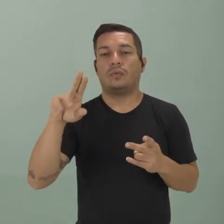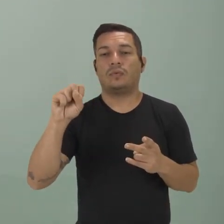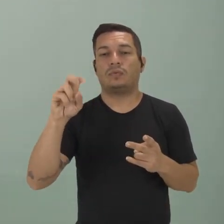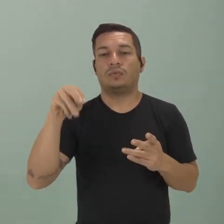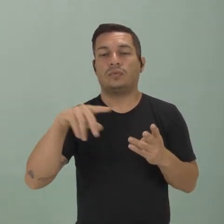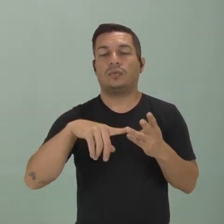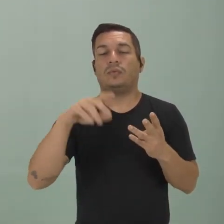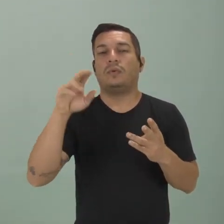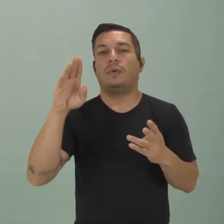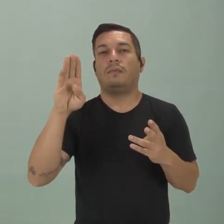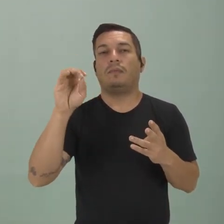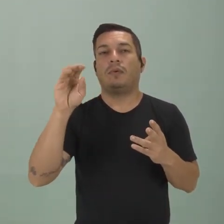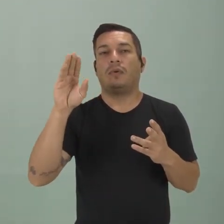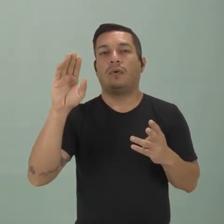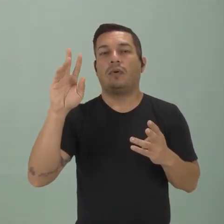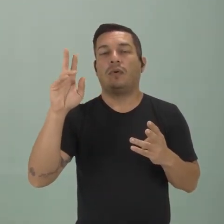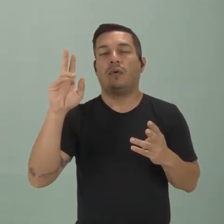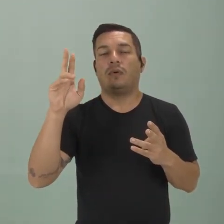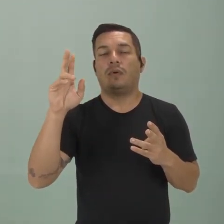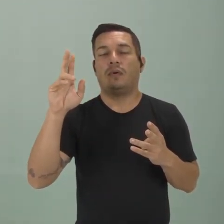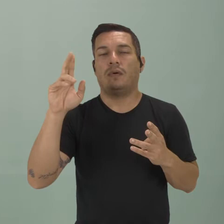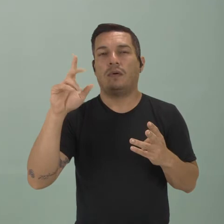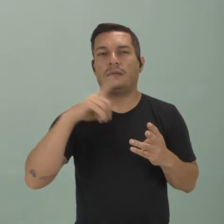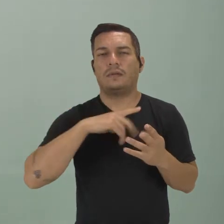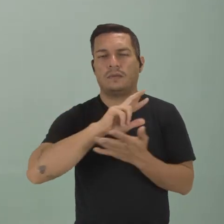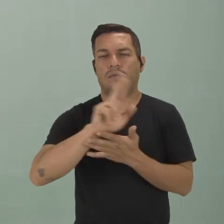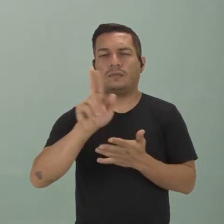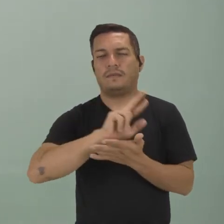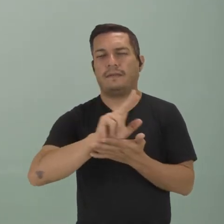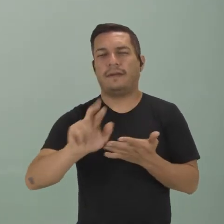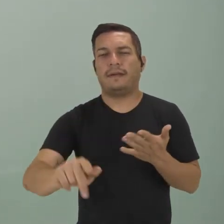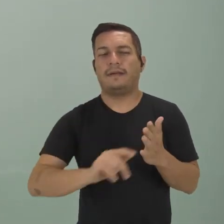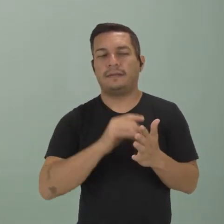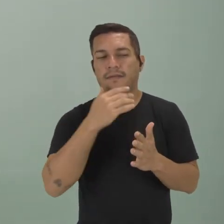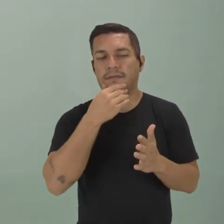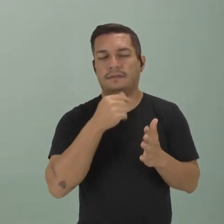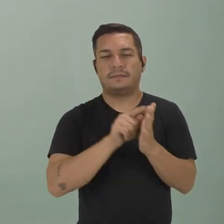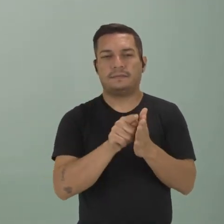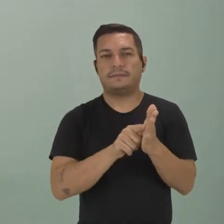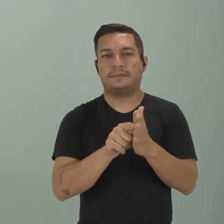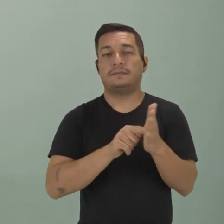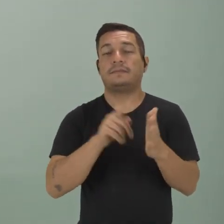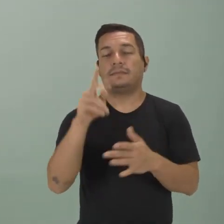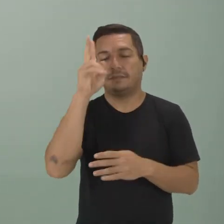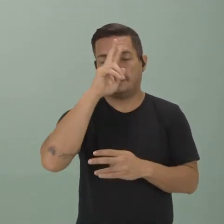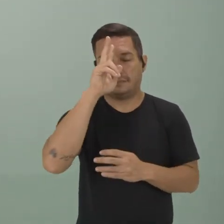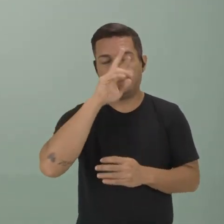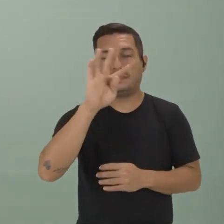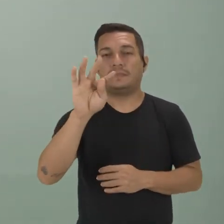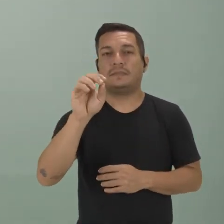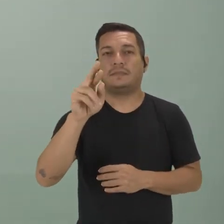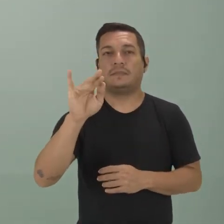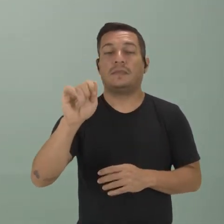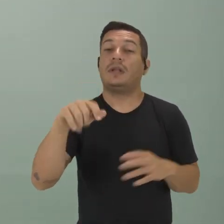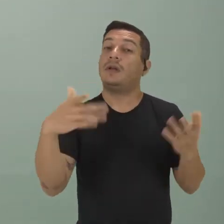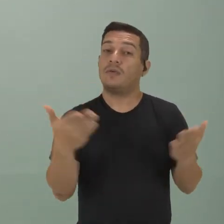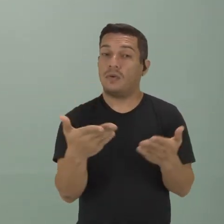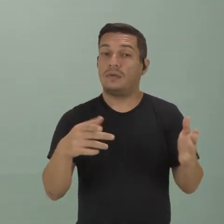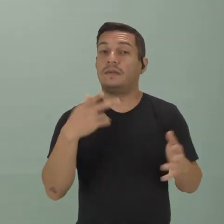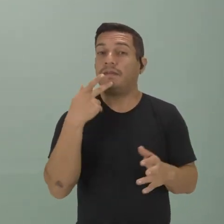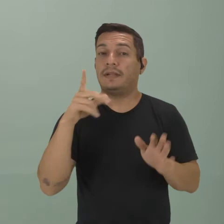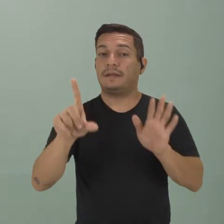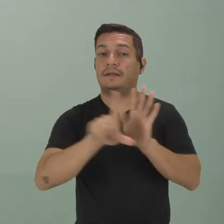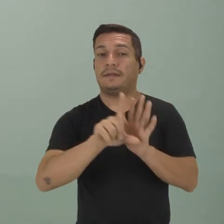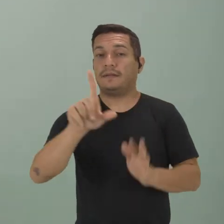Thomson, Rutherford, Bohr, até Sommerfeld, que é o modelinho mais atual que a gente tem. Então, isso é uma teoria. Agora, quando eu falo